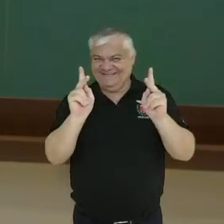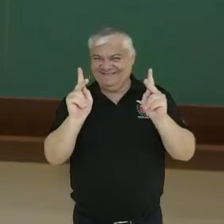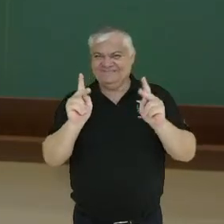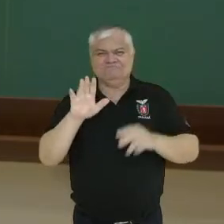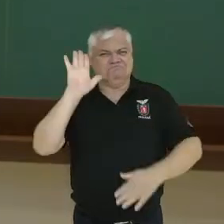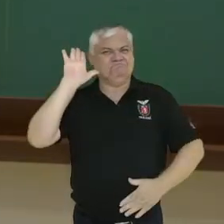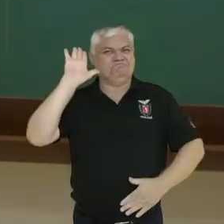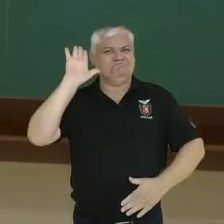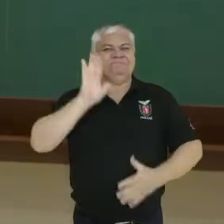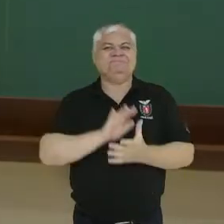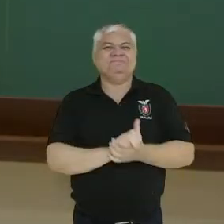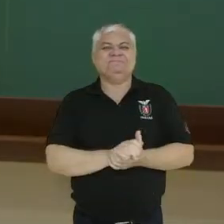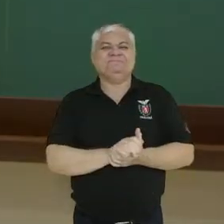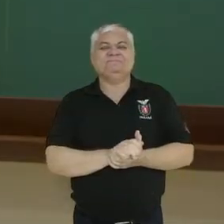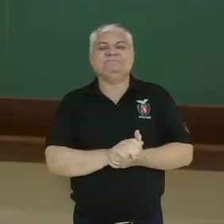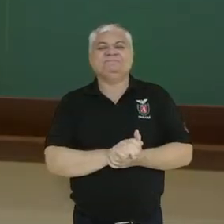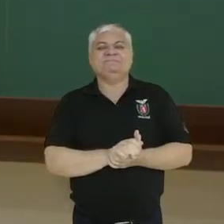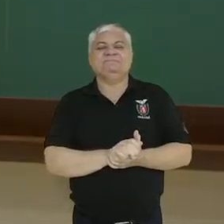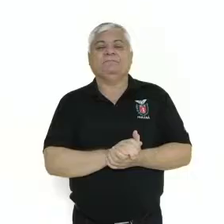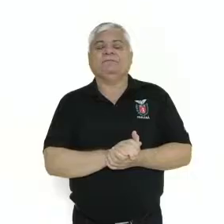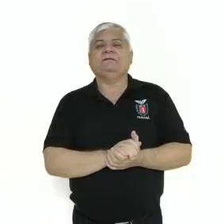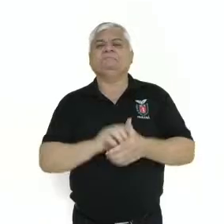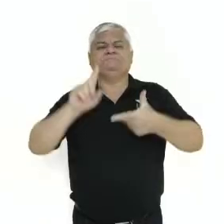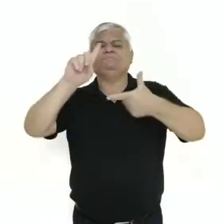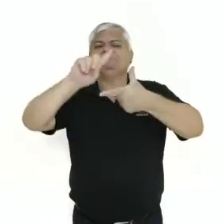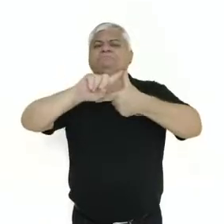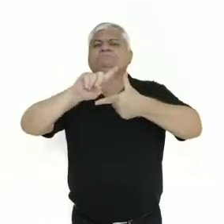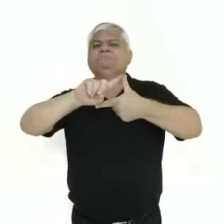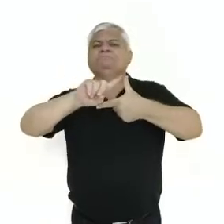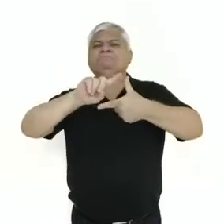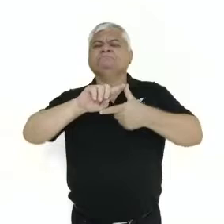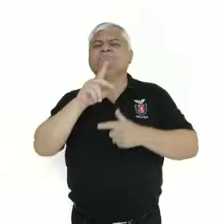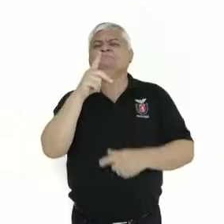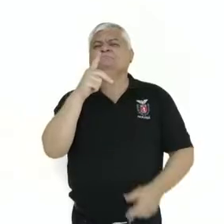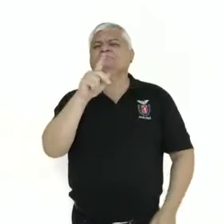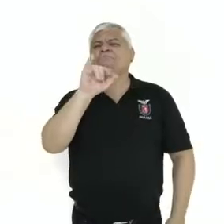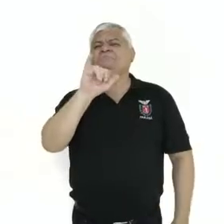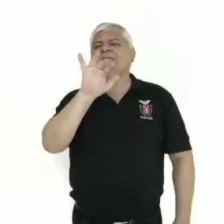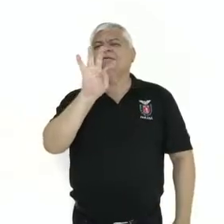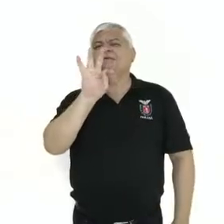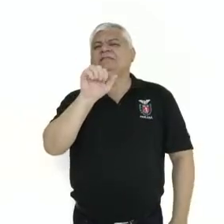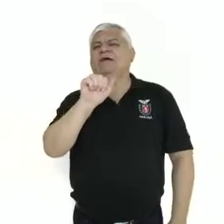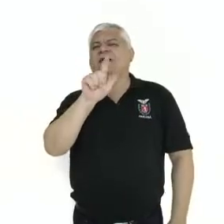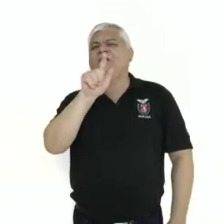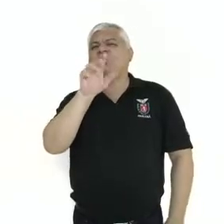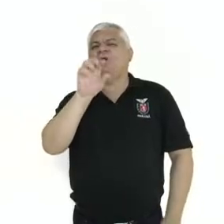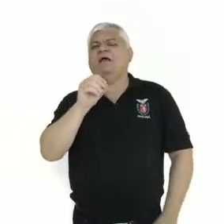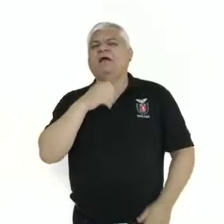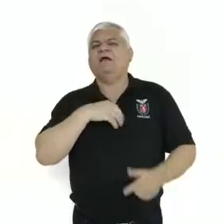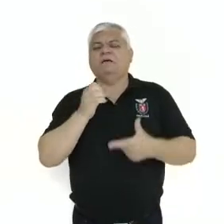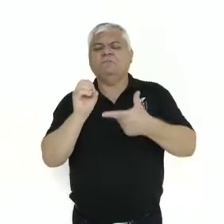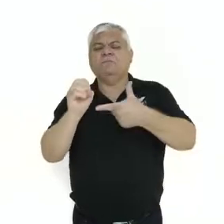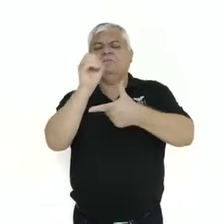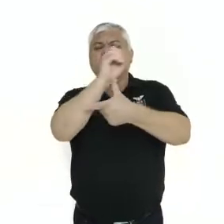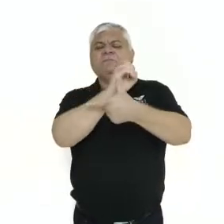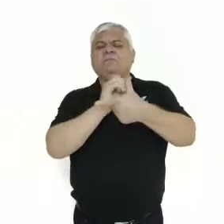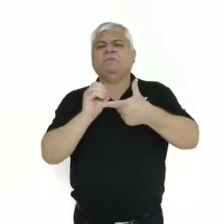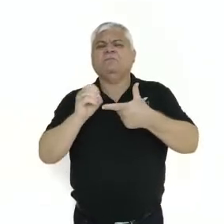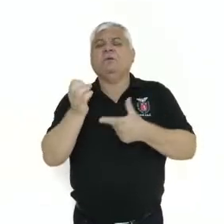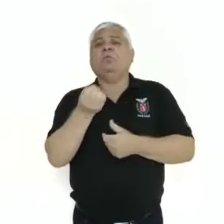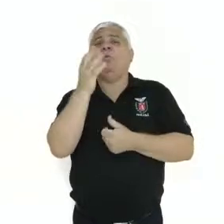Prometo! O Teorema de Pitágoras pode nos ajudar a encontrar quais medidas nas figuras